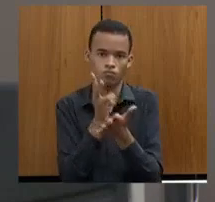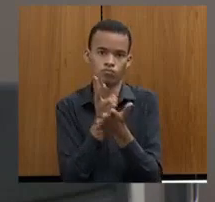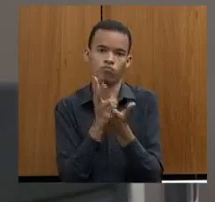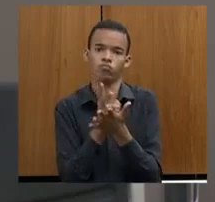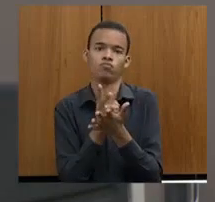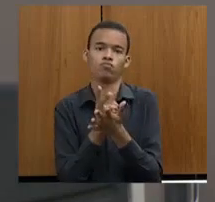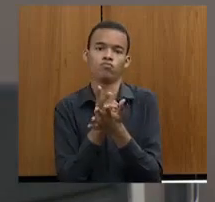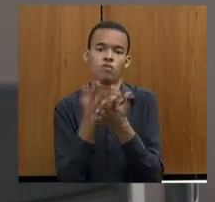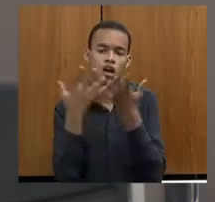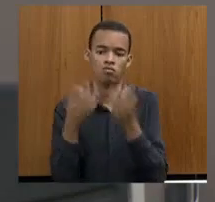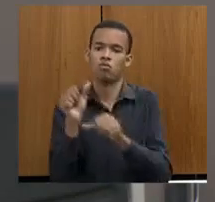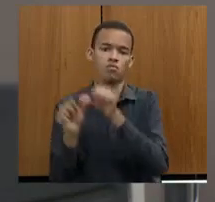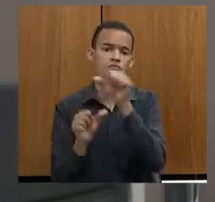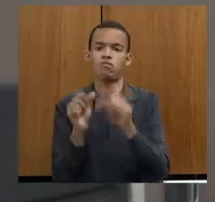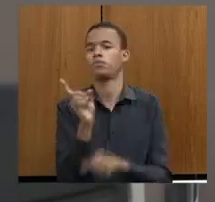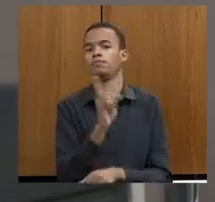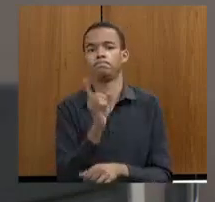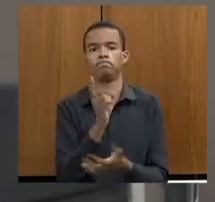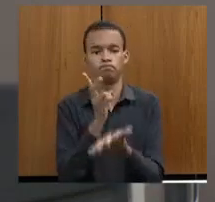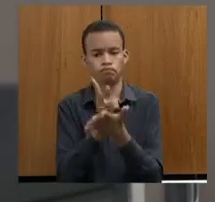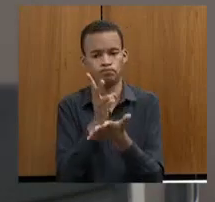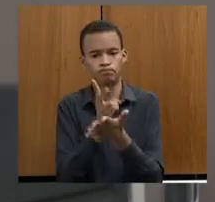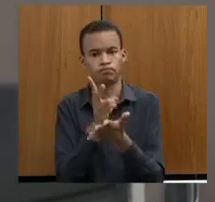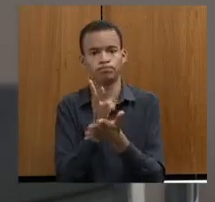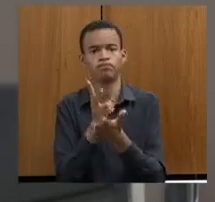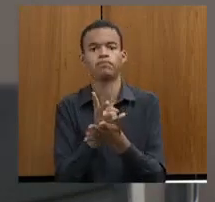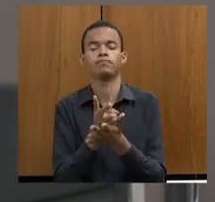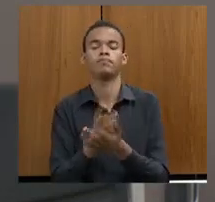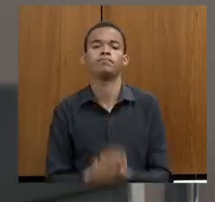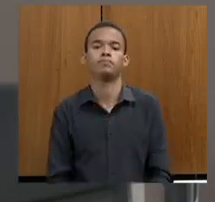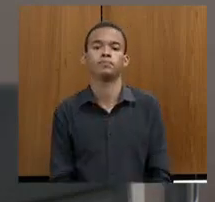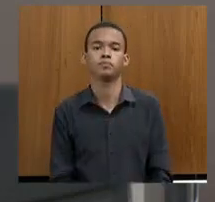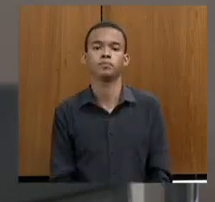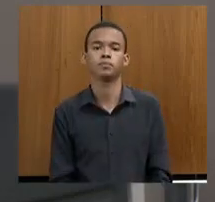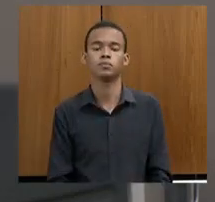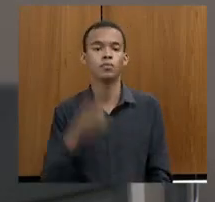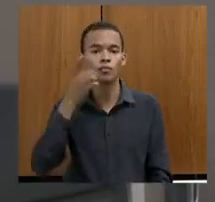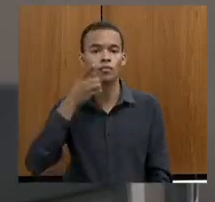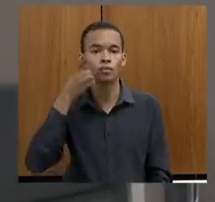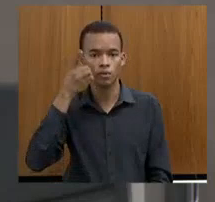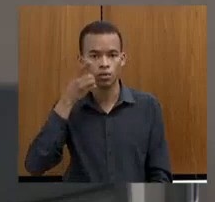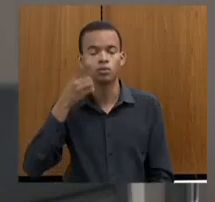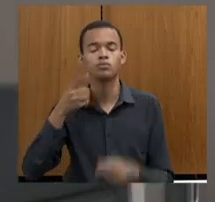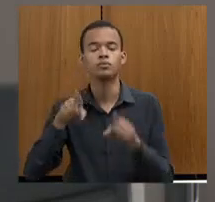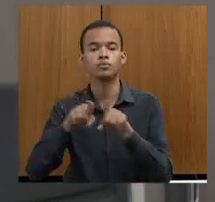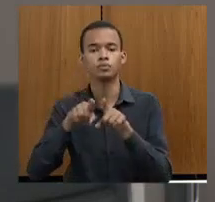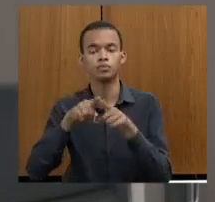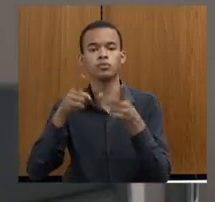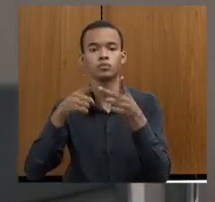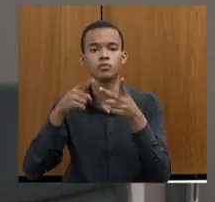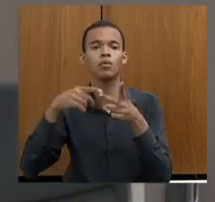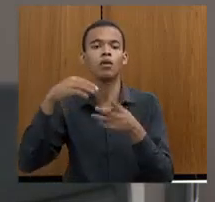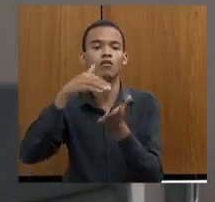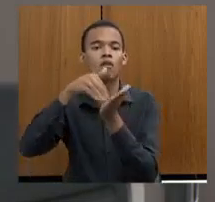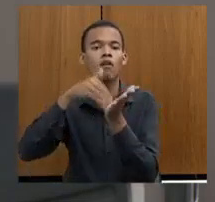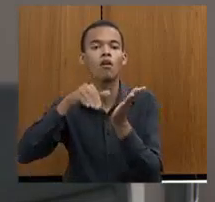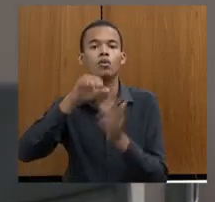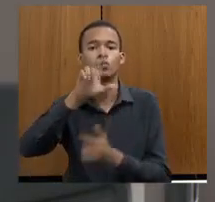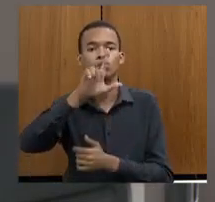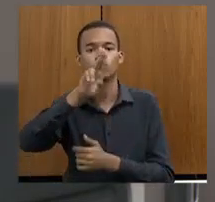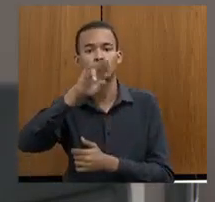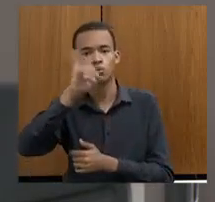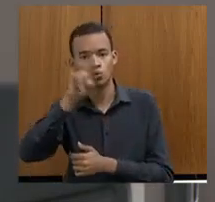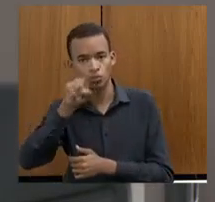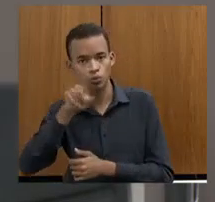a secretária Luiza muito bem disso aqui secretário Gustavo Barbosa também nós estamos 100% compromissados